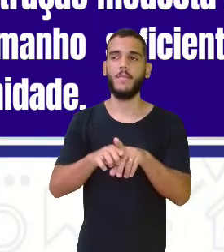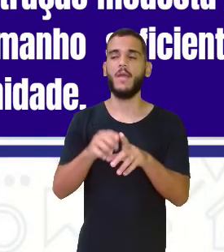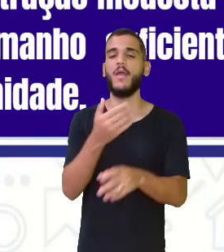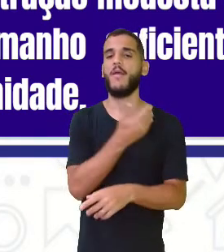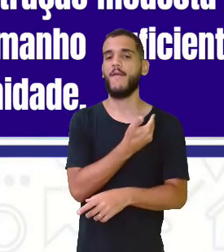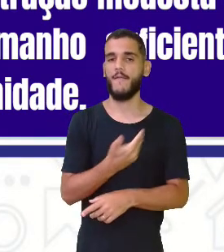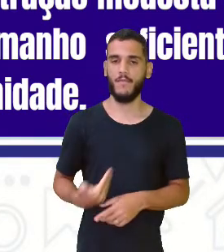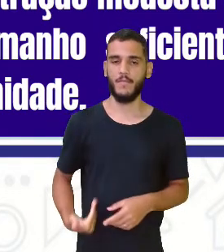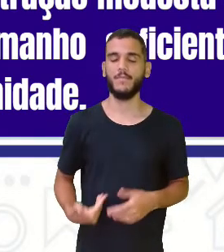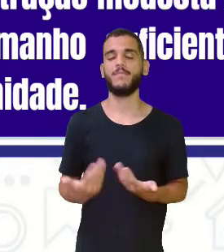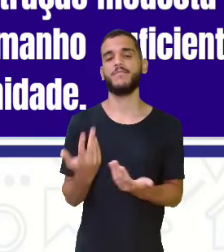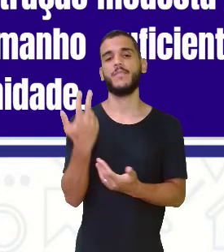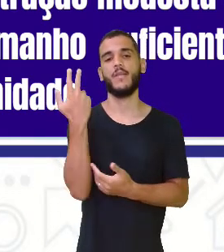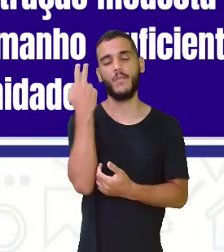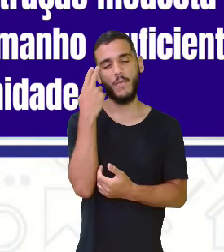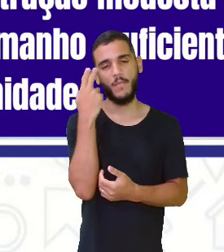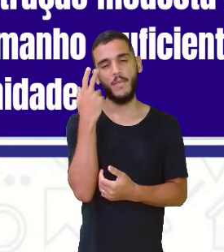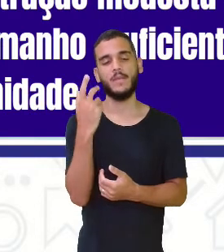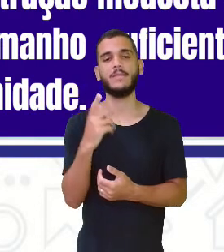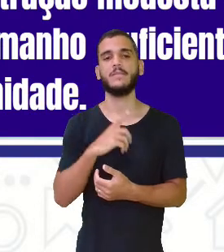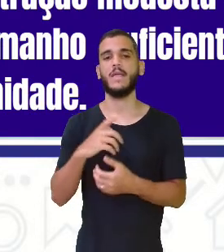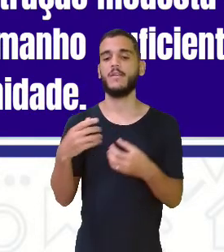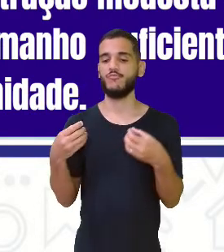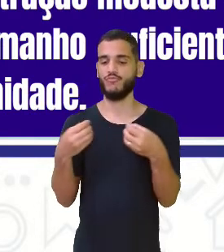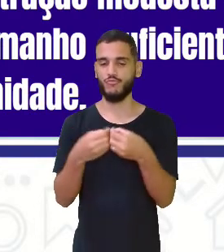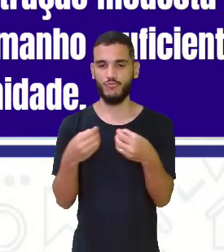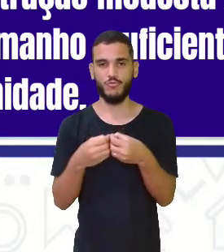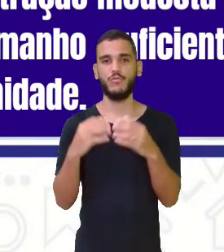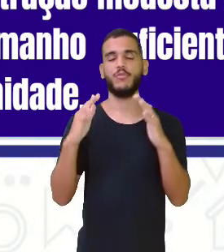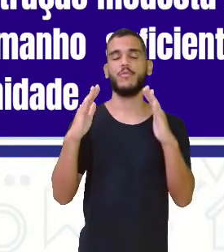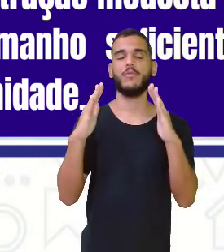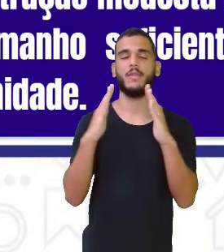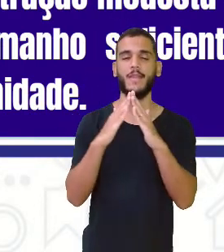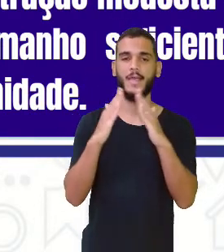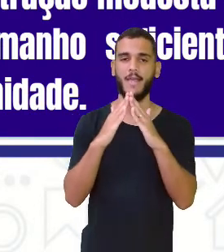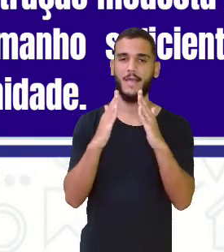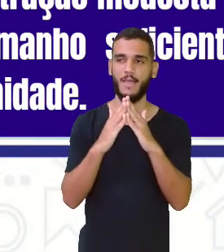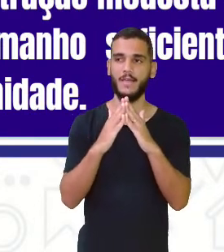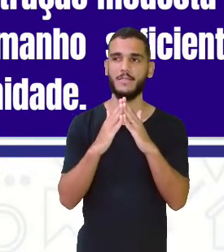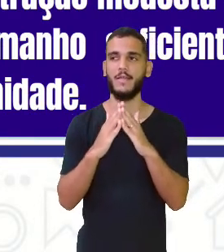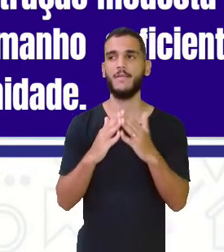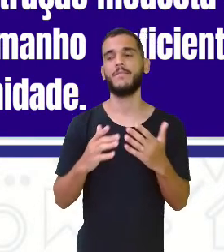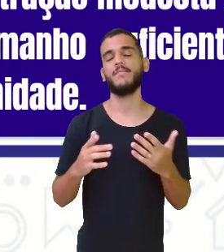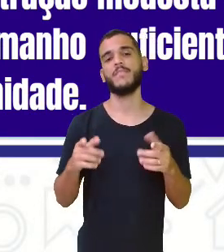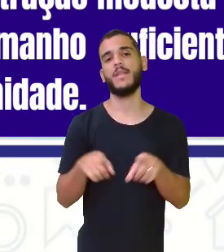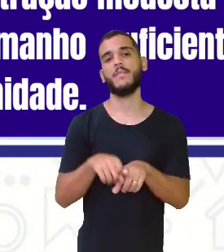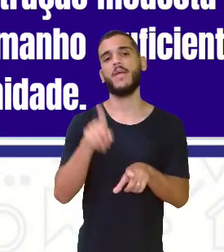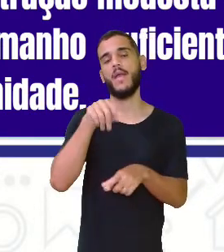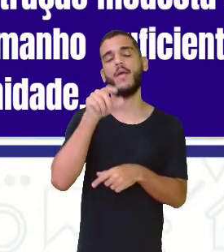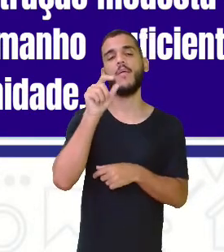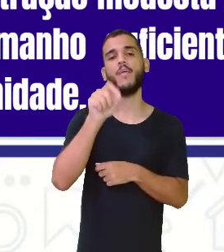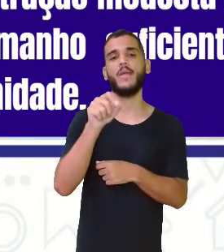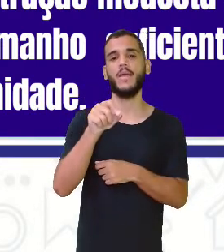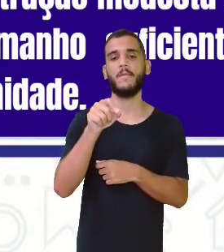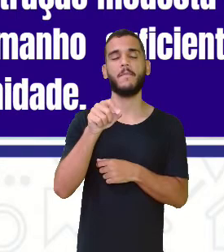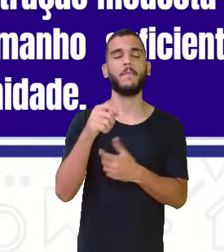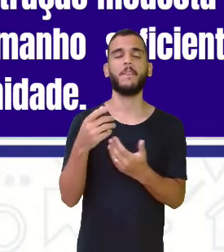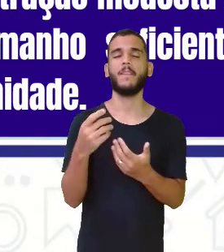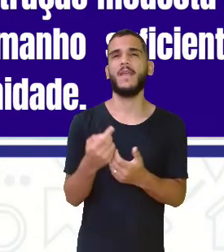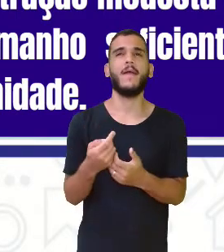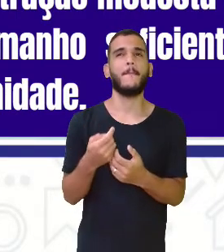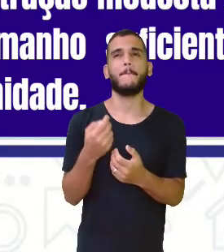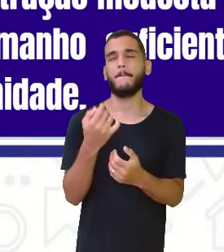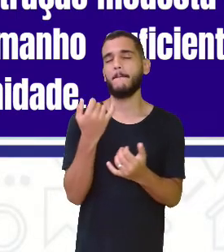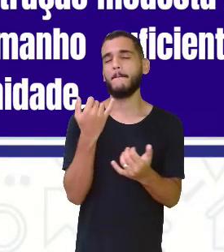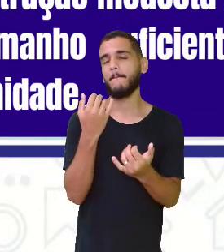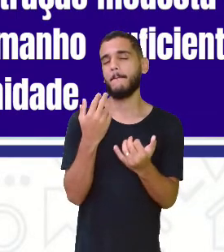Ela geralmente era instalada, né, ao lado da Casa Grande, né, e se via quase como uma extensão da Casa Grande. É como